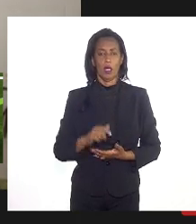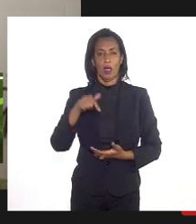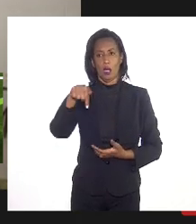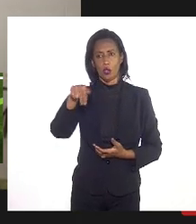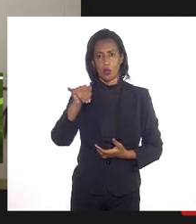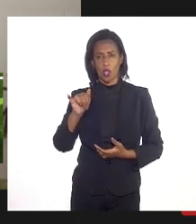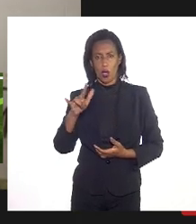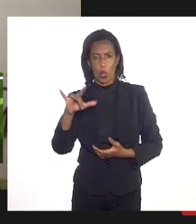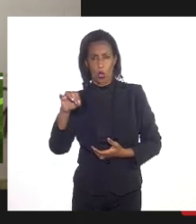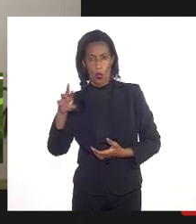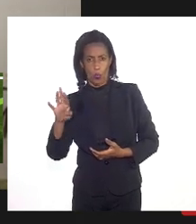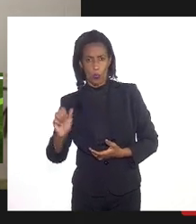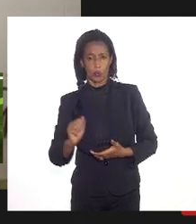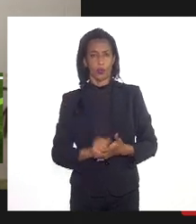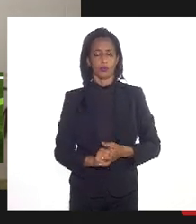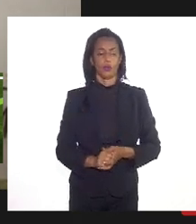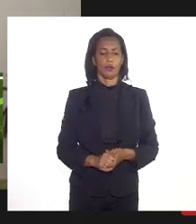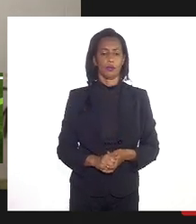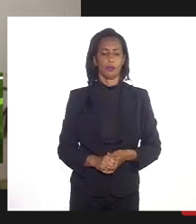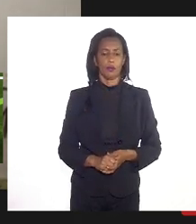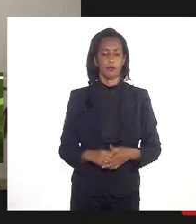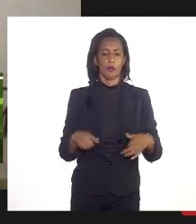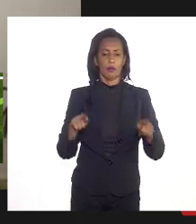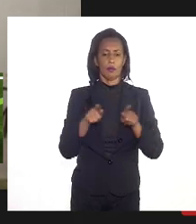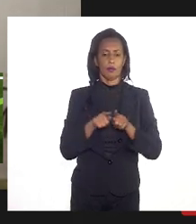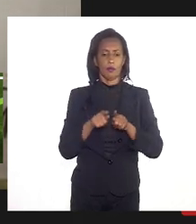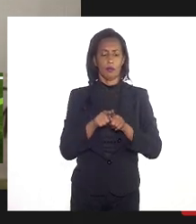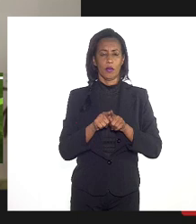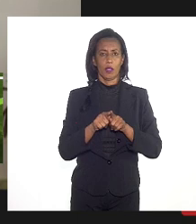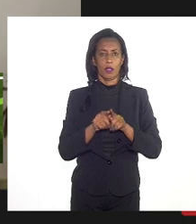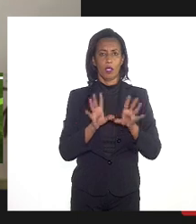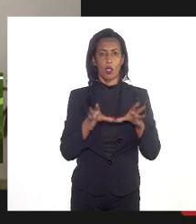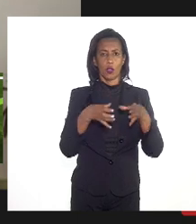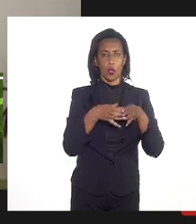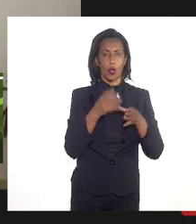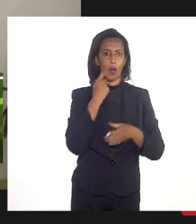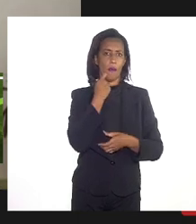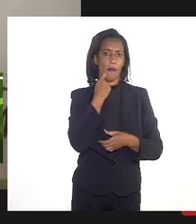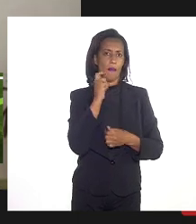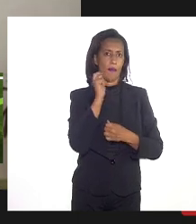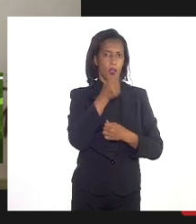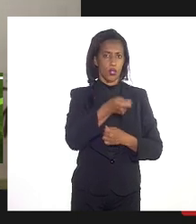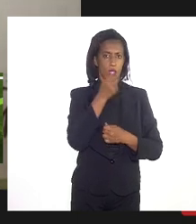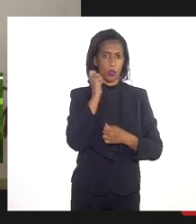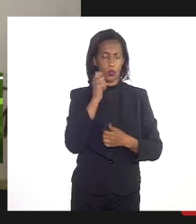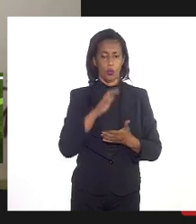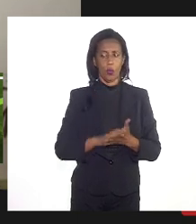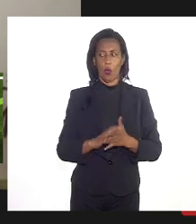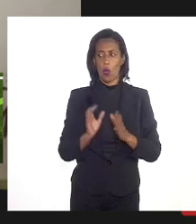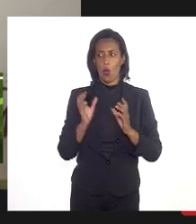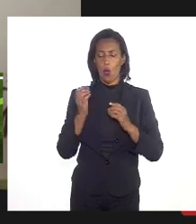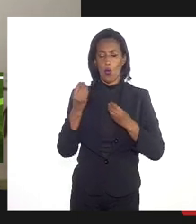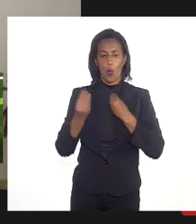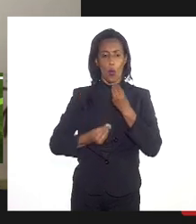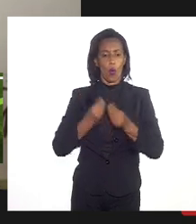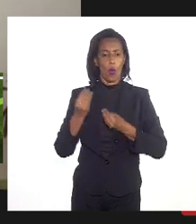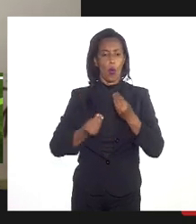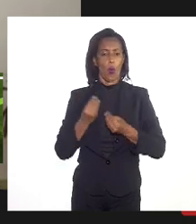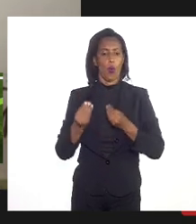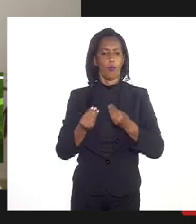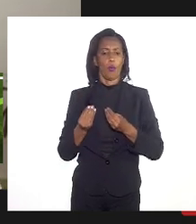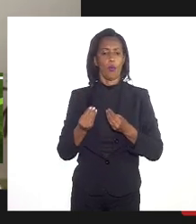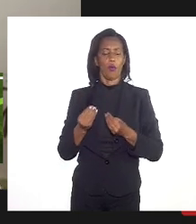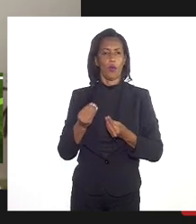quilombos e também às colônias de pescadores, como foi aqui convidado